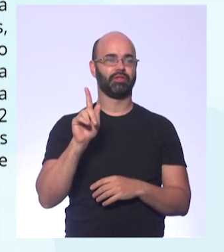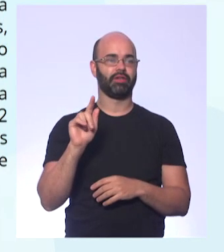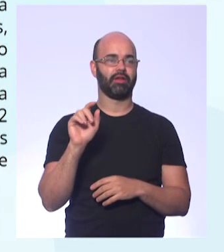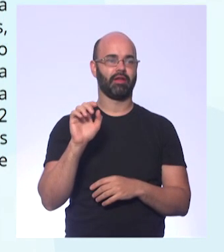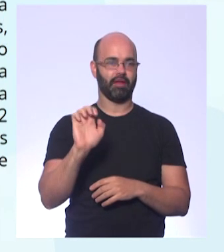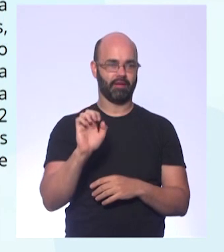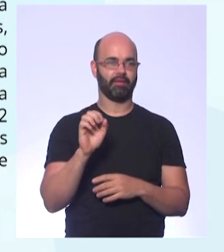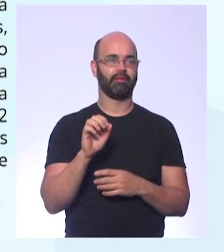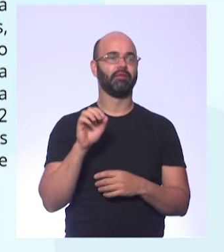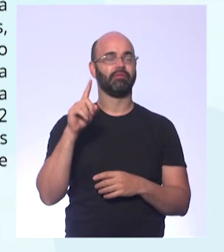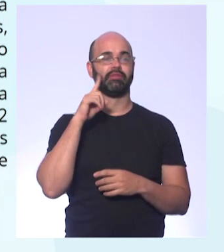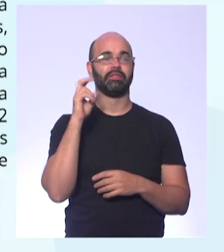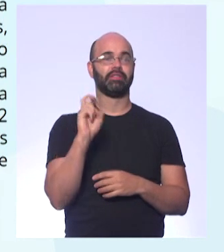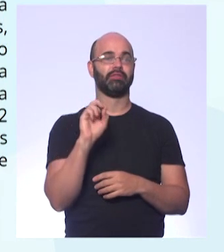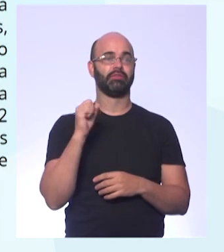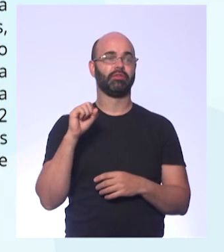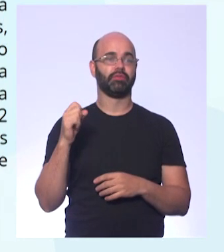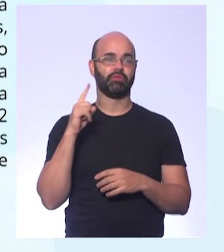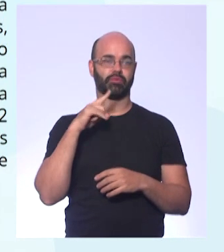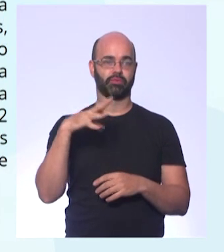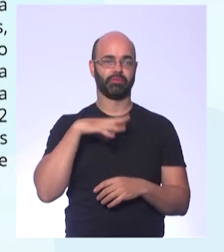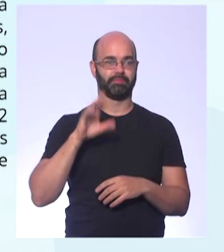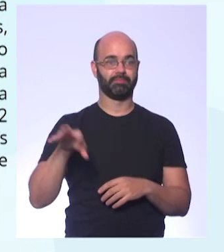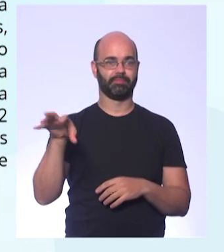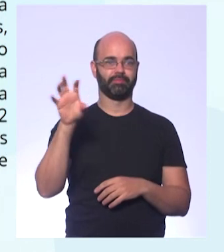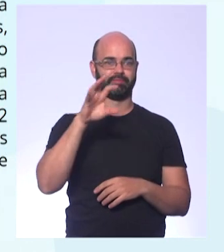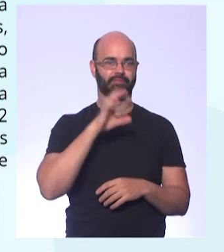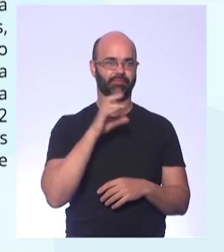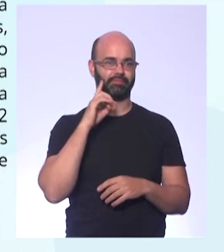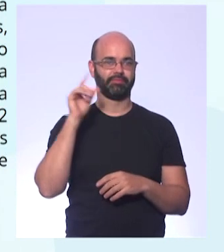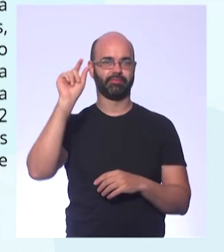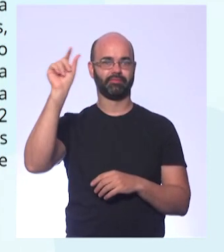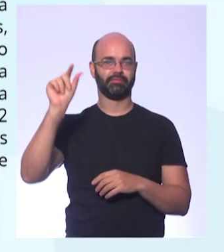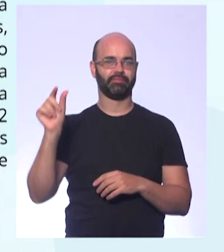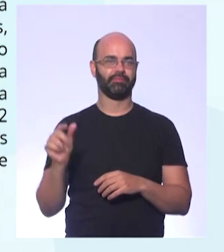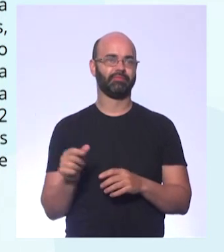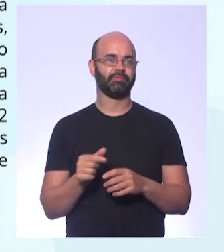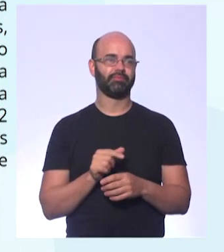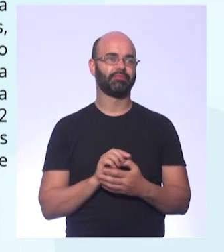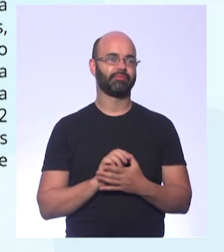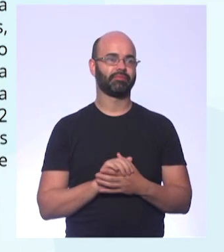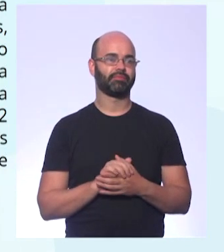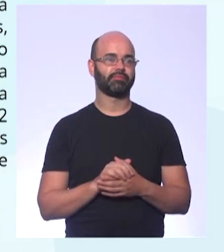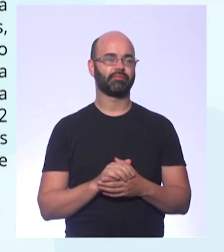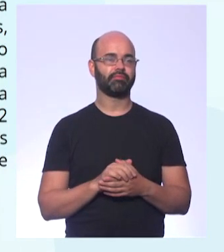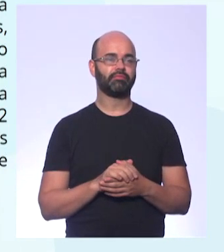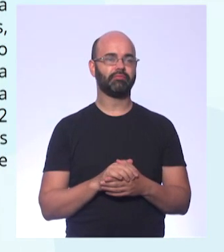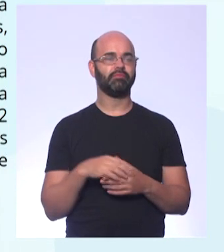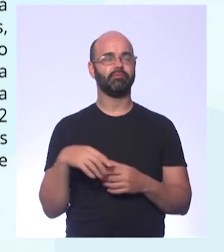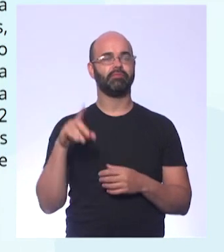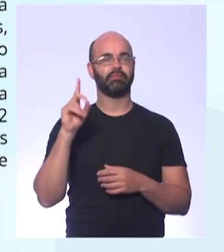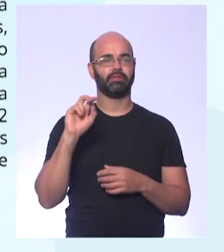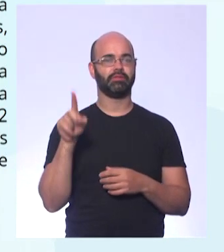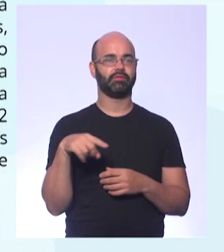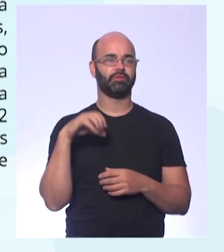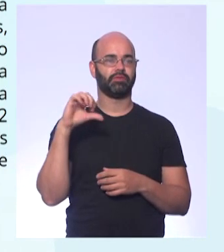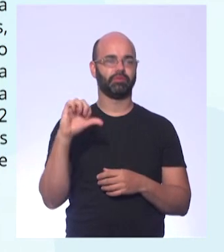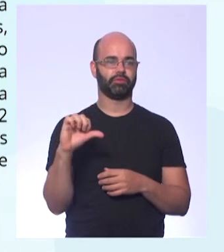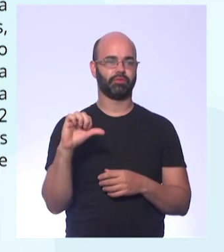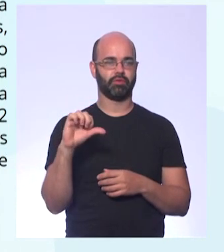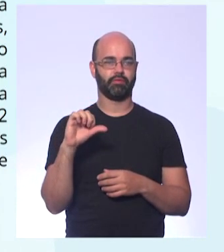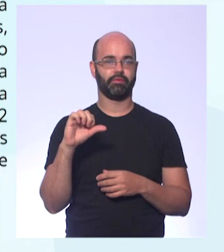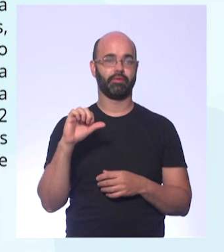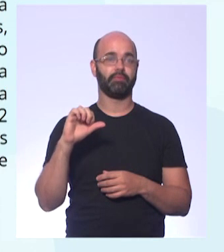localizados na faixa de fronteira do Brasil, com suas respectivas áreas territoriais. Essa faixa tem 15,9 mil quilômetros